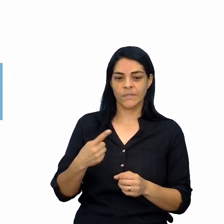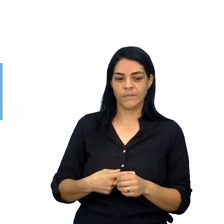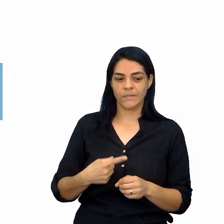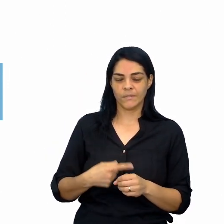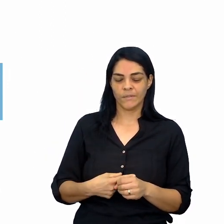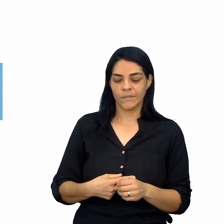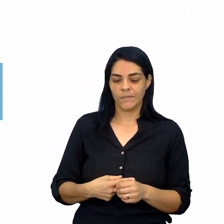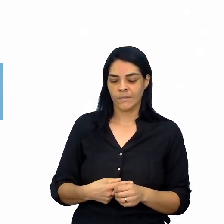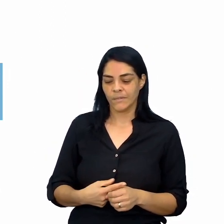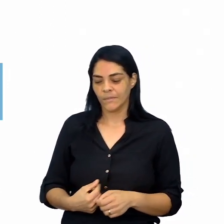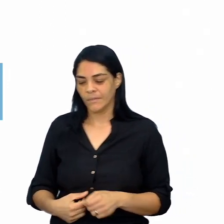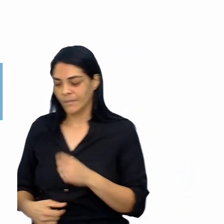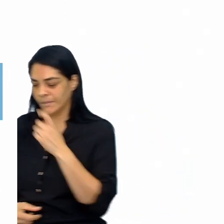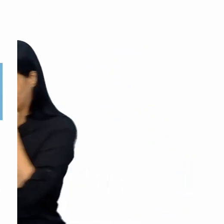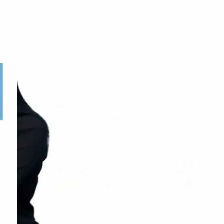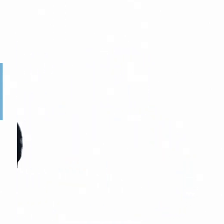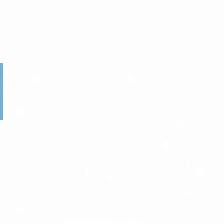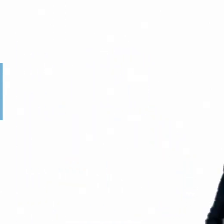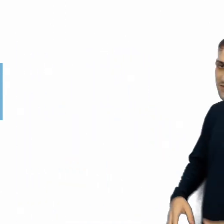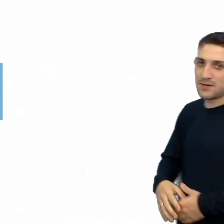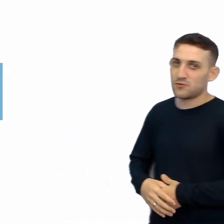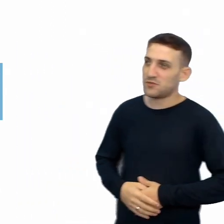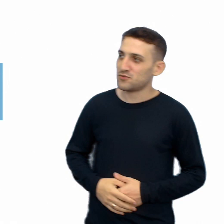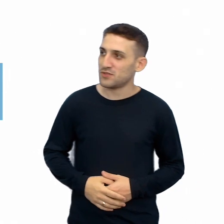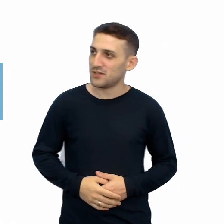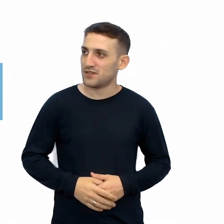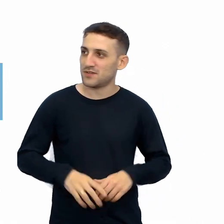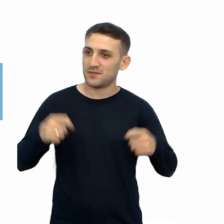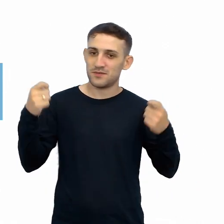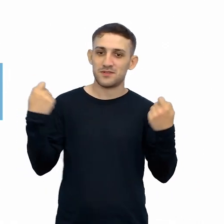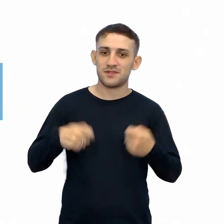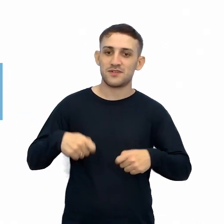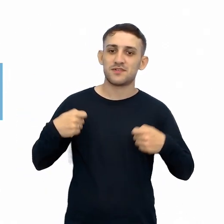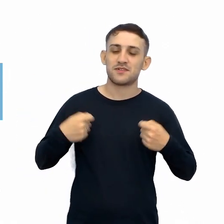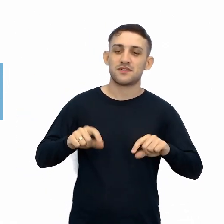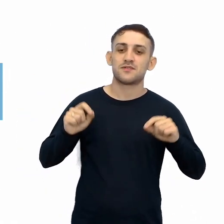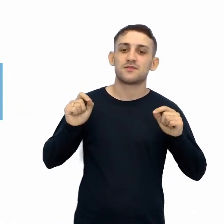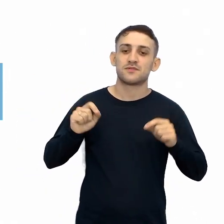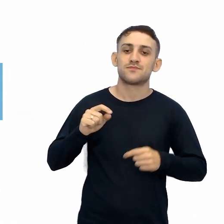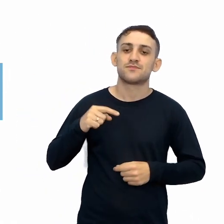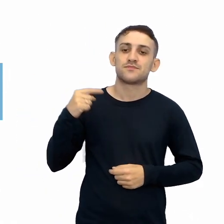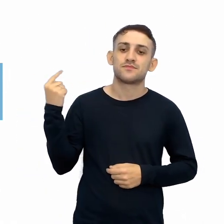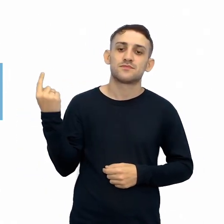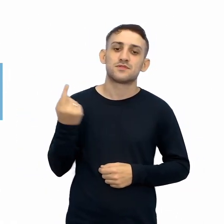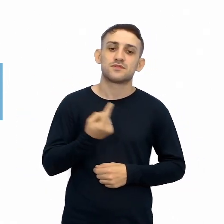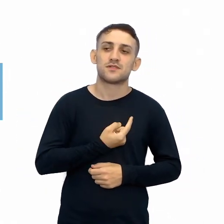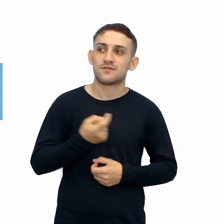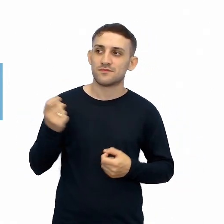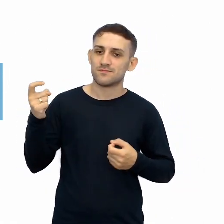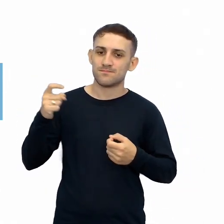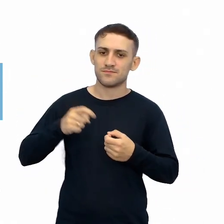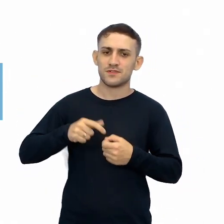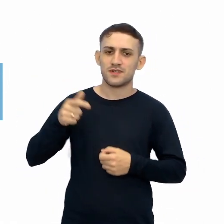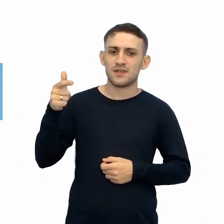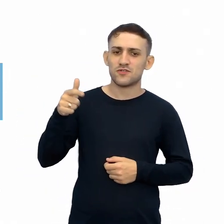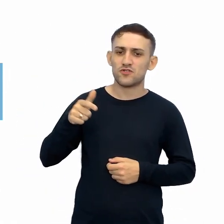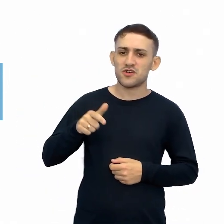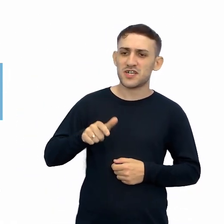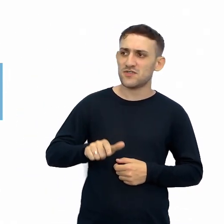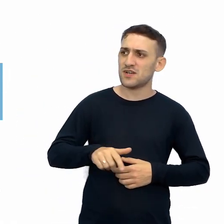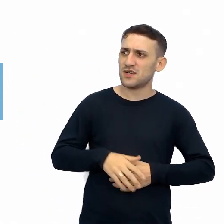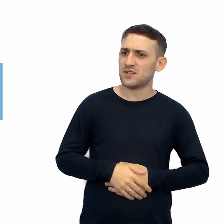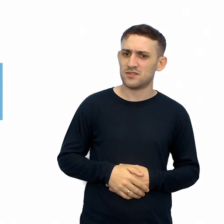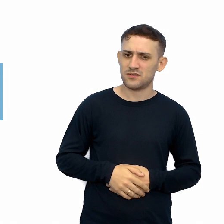Por fim, é preciso representar o interlocutor. E por se